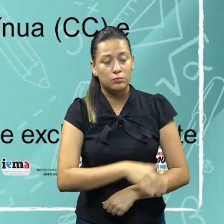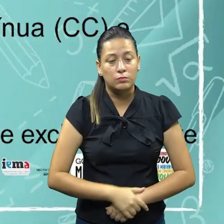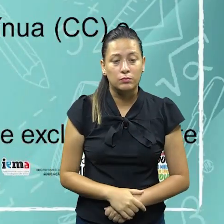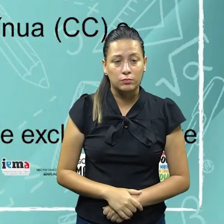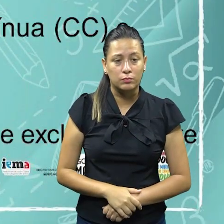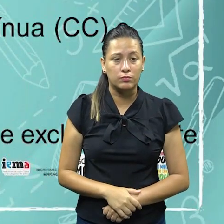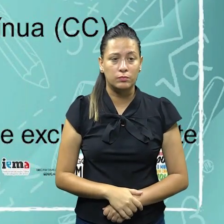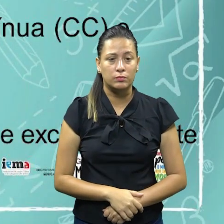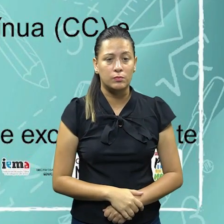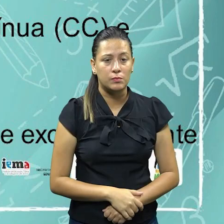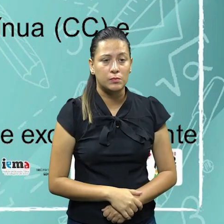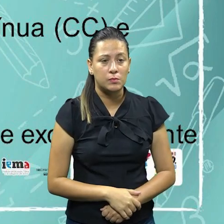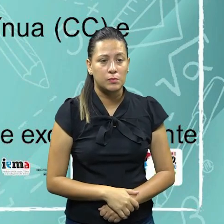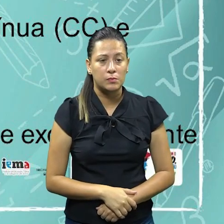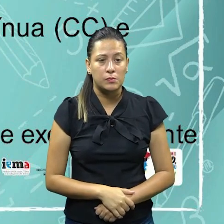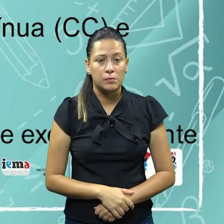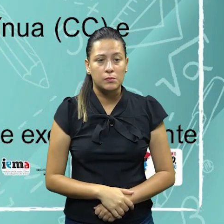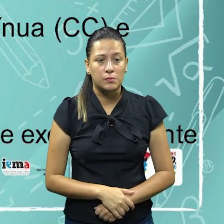respiratórios.